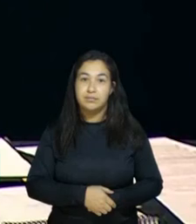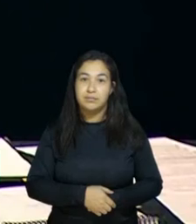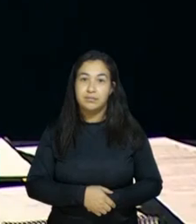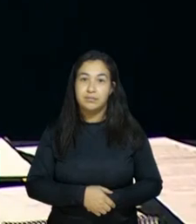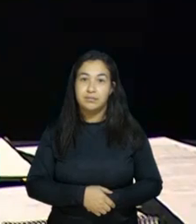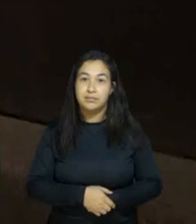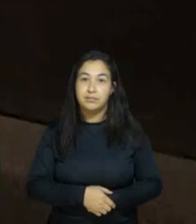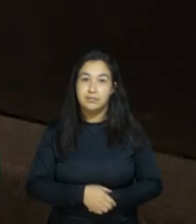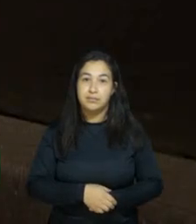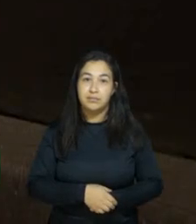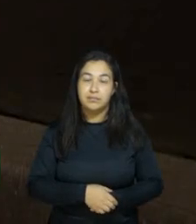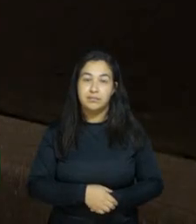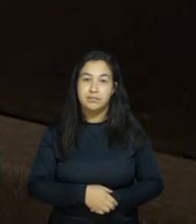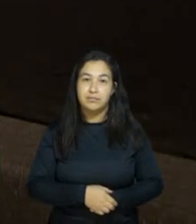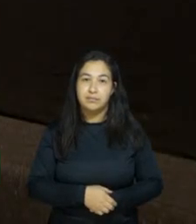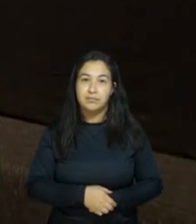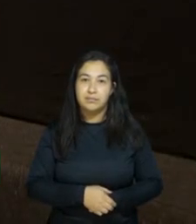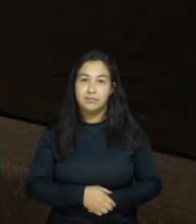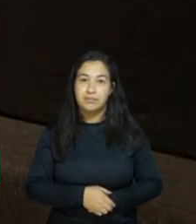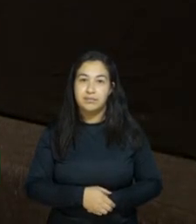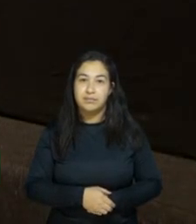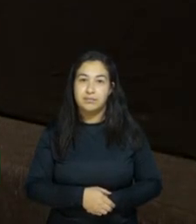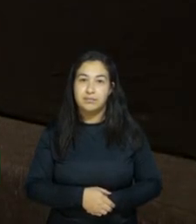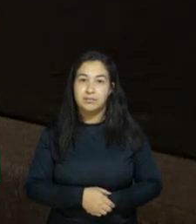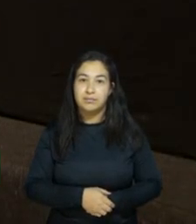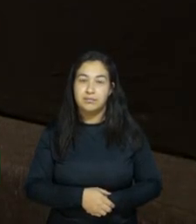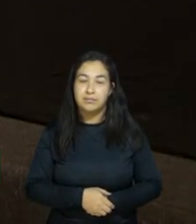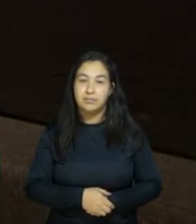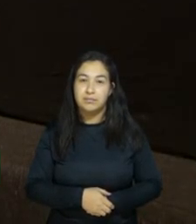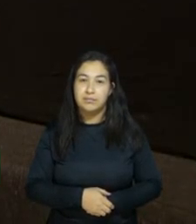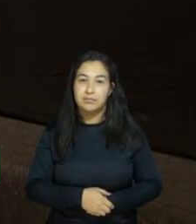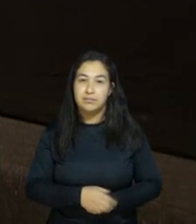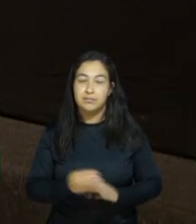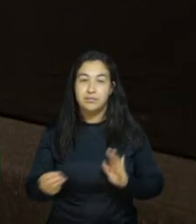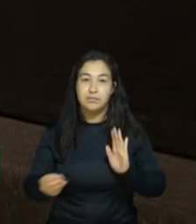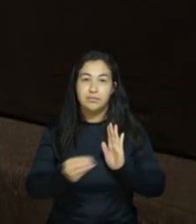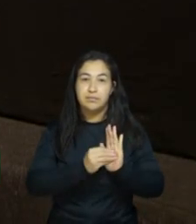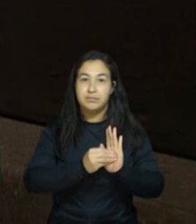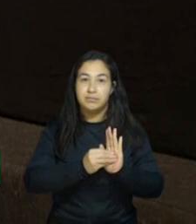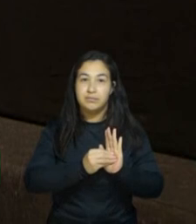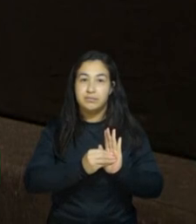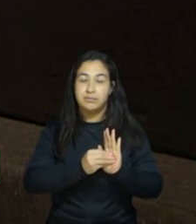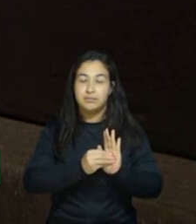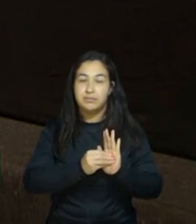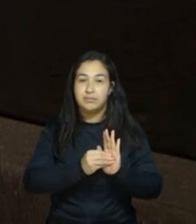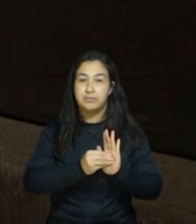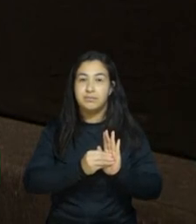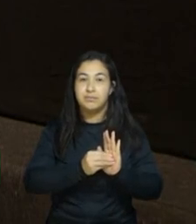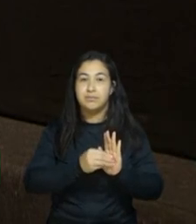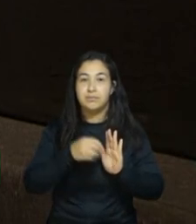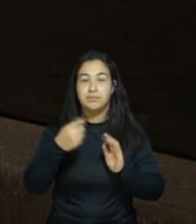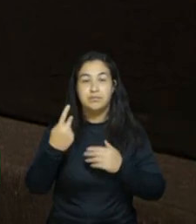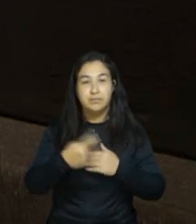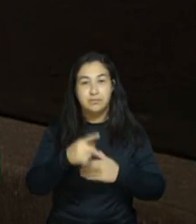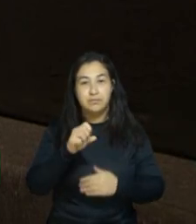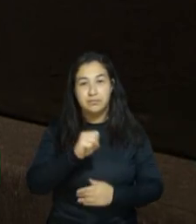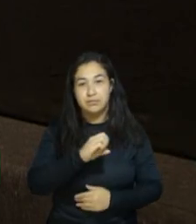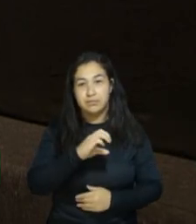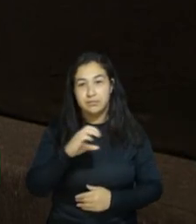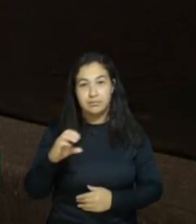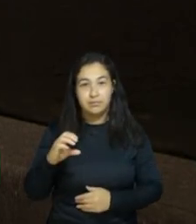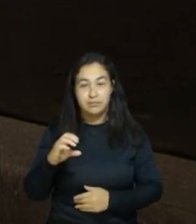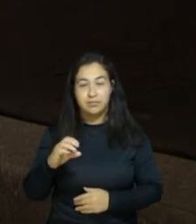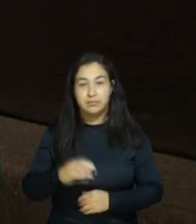Corques. Isso. Integrante do patrimônio cultural e material do Estado de Santa Catarina, com emenda